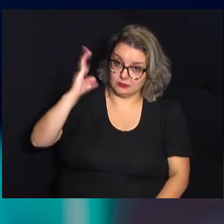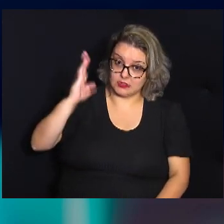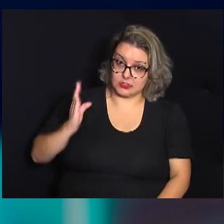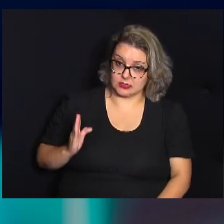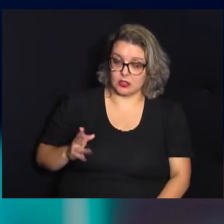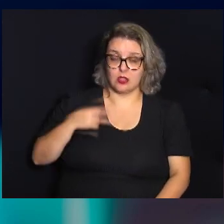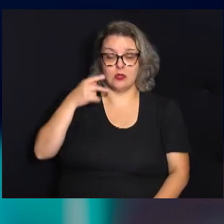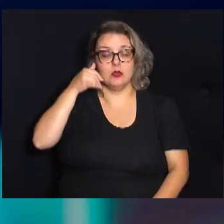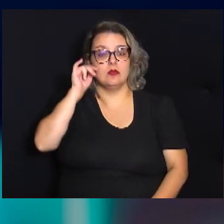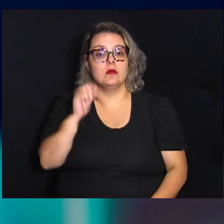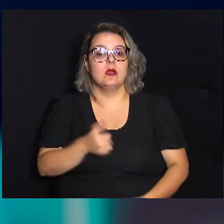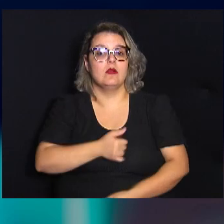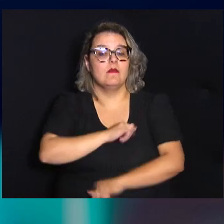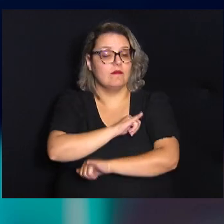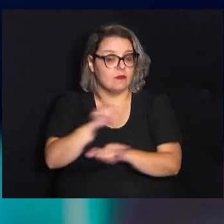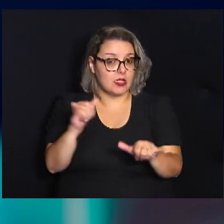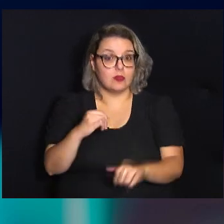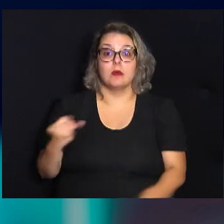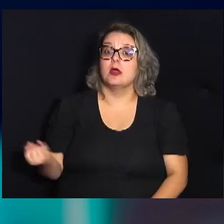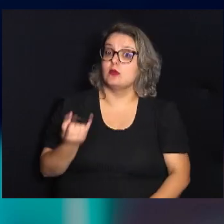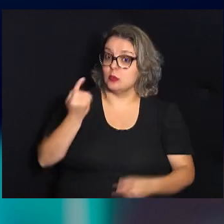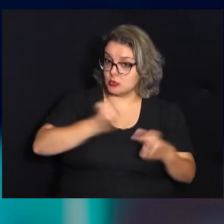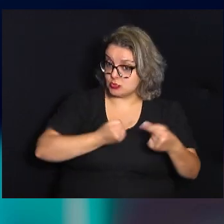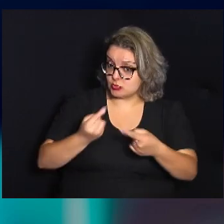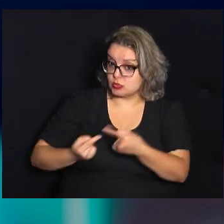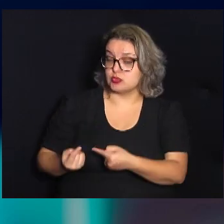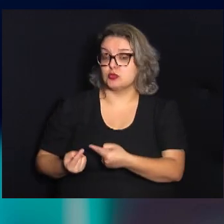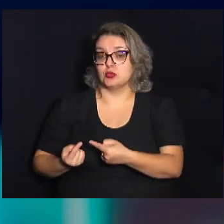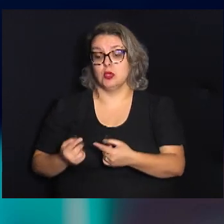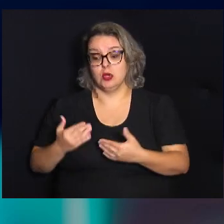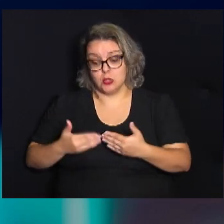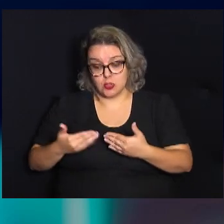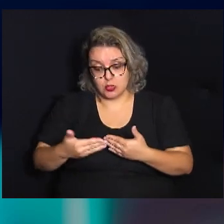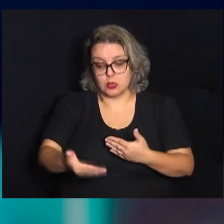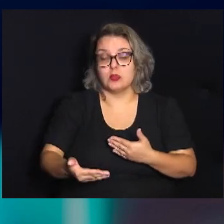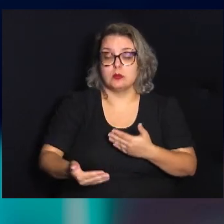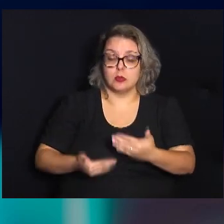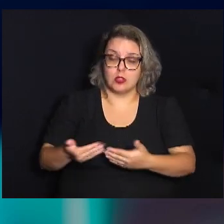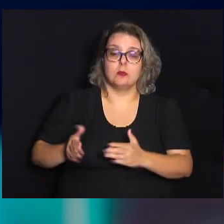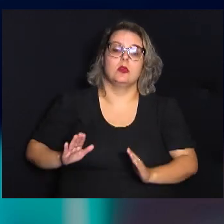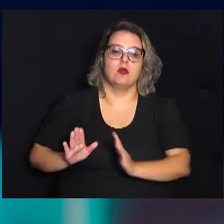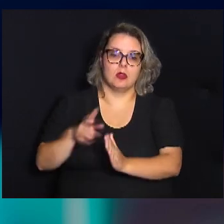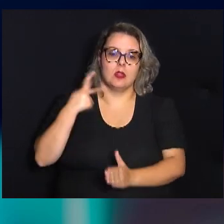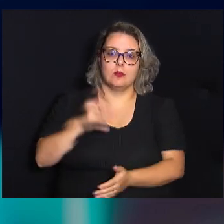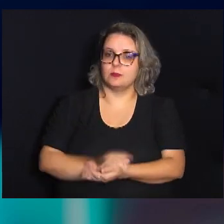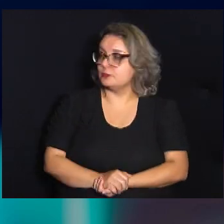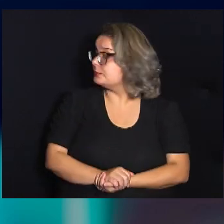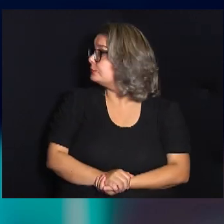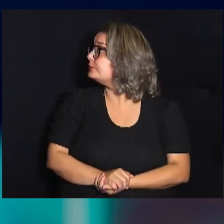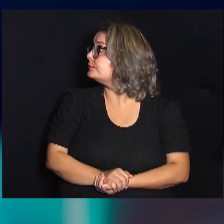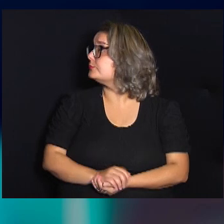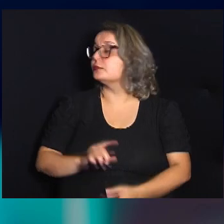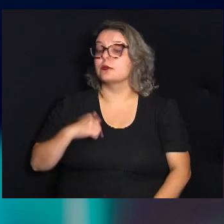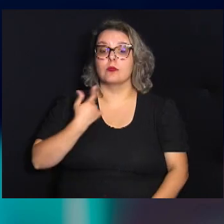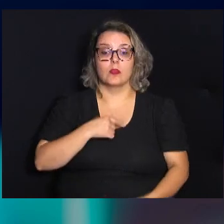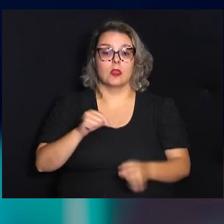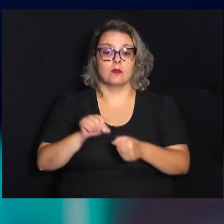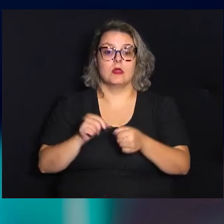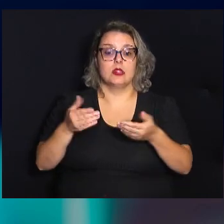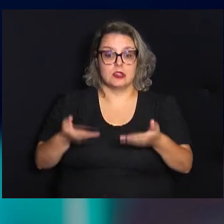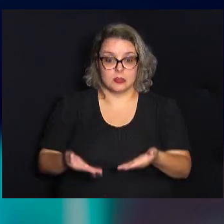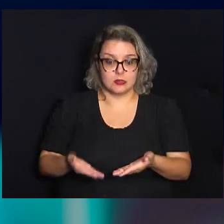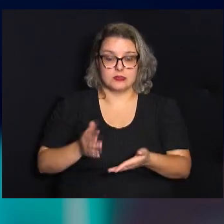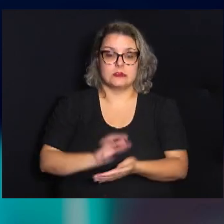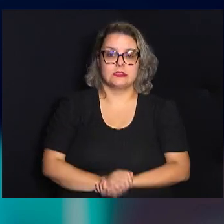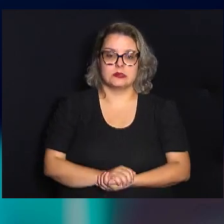também já devam ter pego alguma gripe ou resfriado por conta dessa oscilação de temperatura em um curto período de tempo. Então,